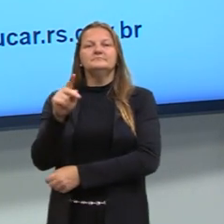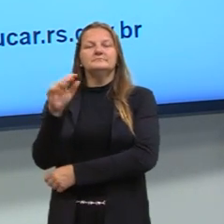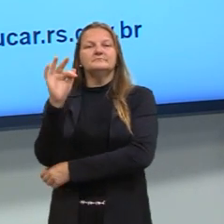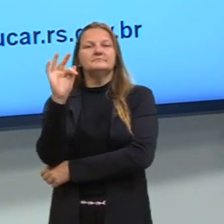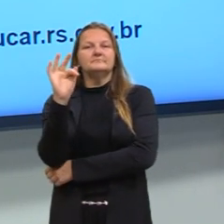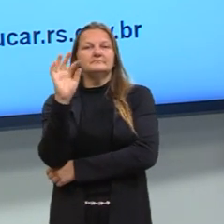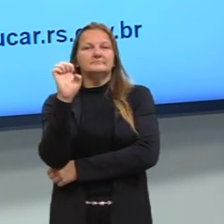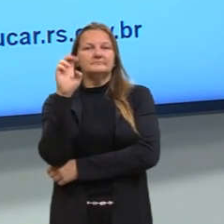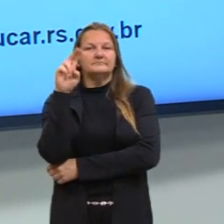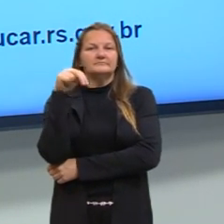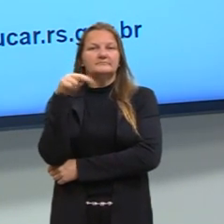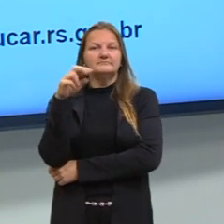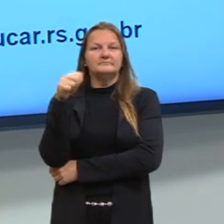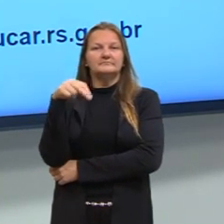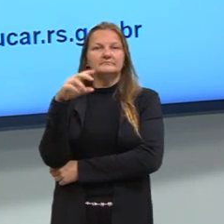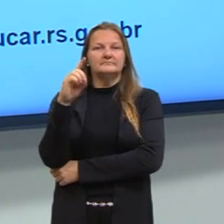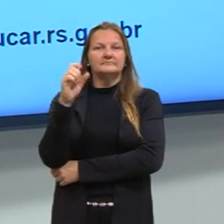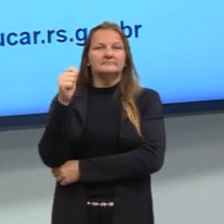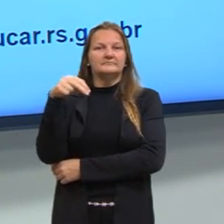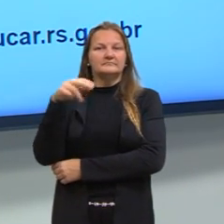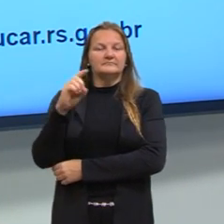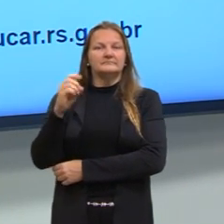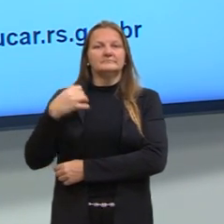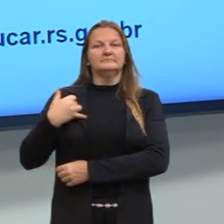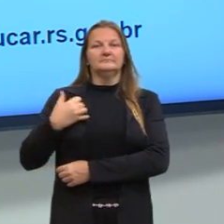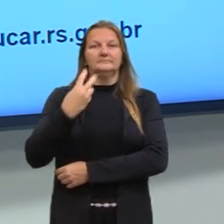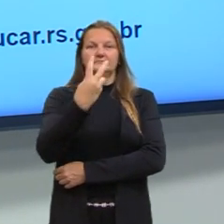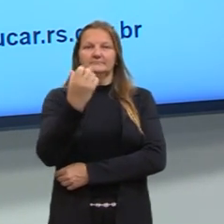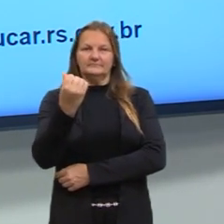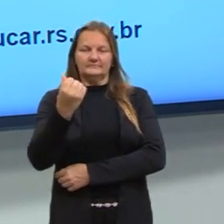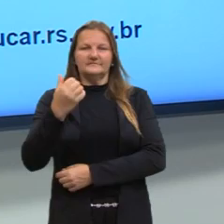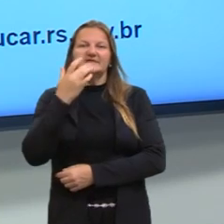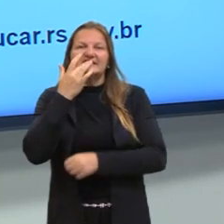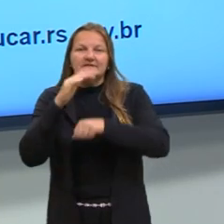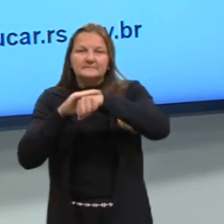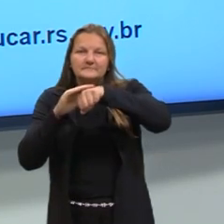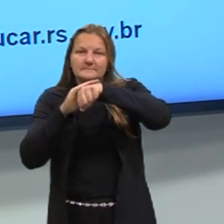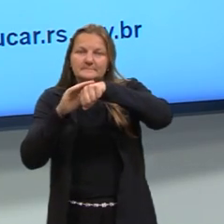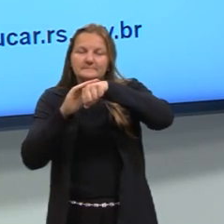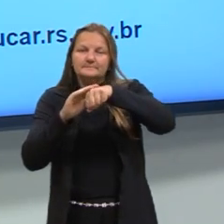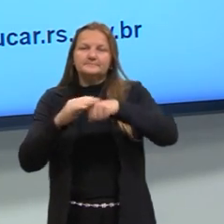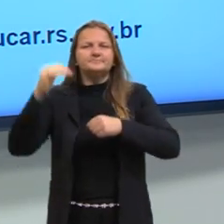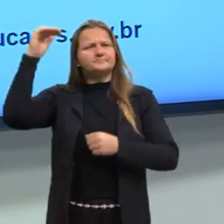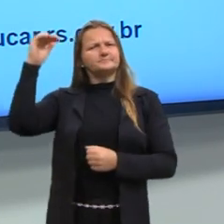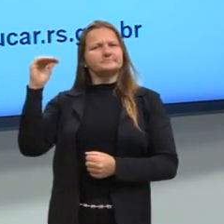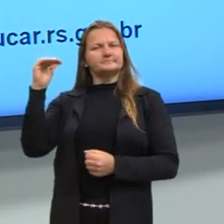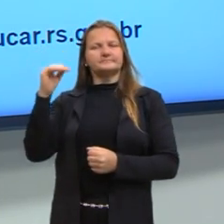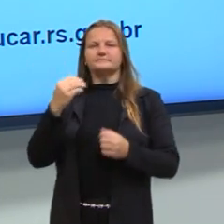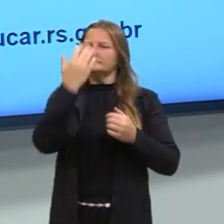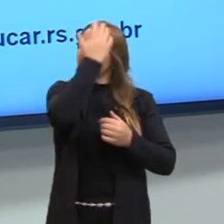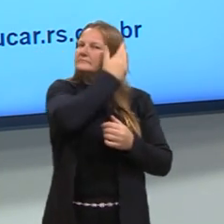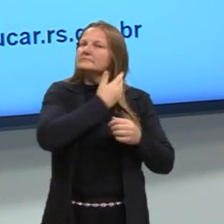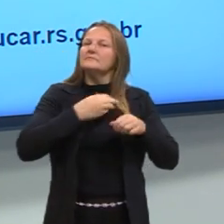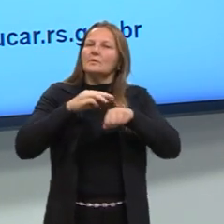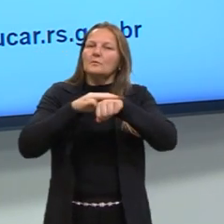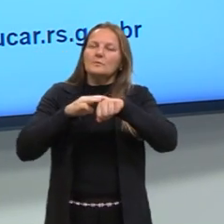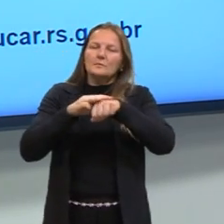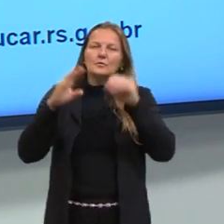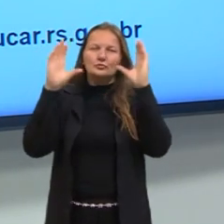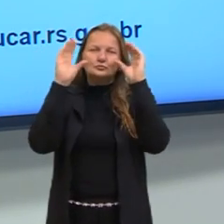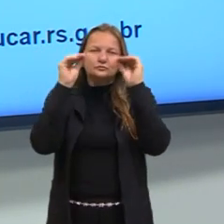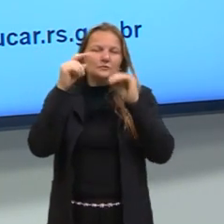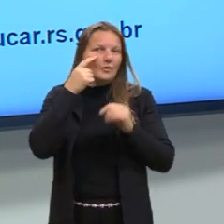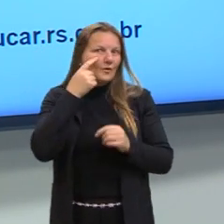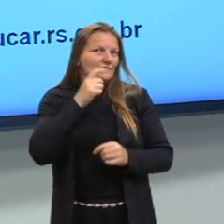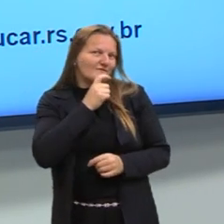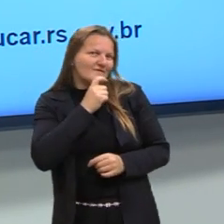Fernanda, tenho 26 anos, sou branca, de baixa estatura, cabelos castanhos escuros, olhos